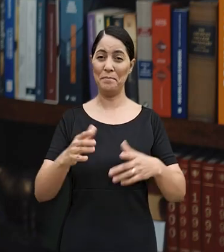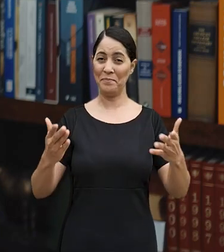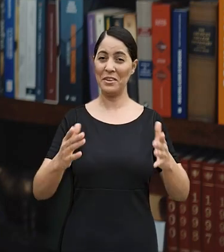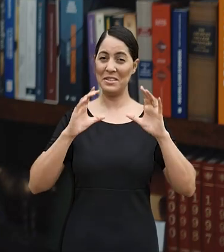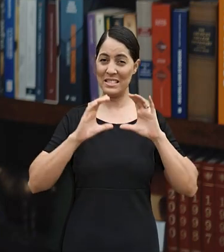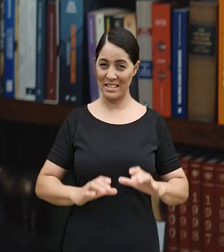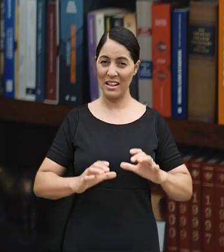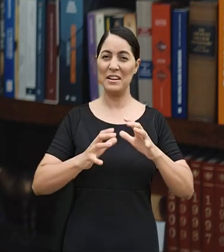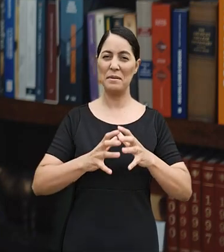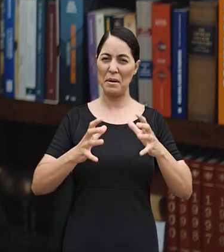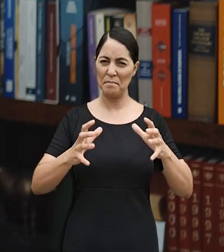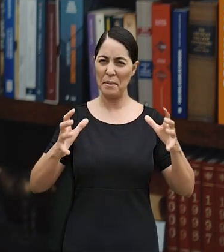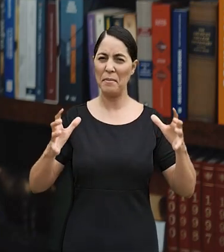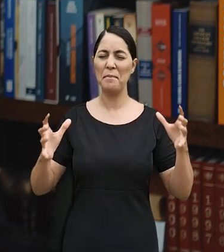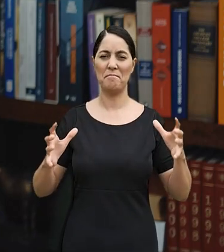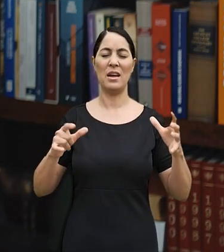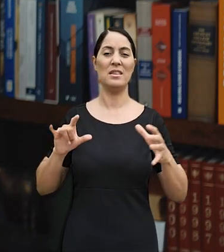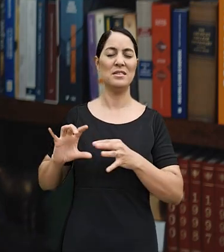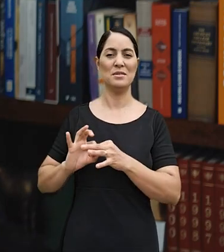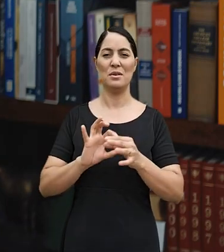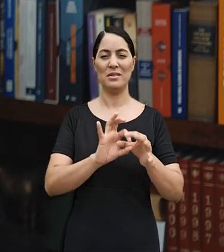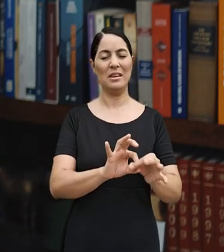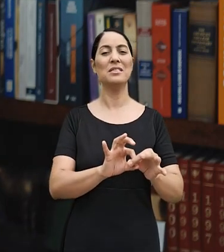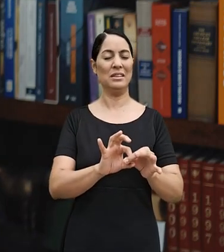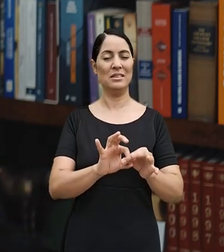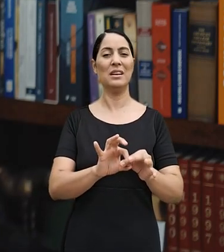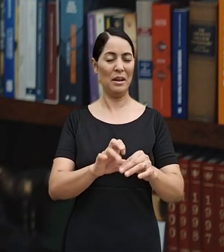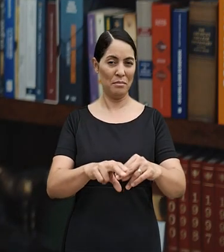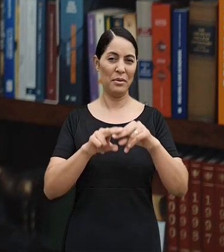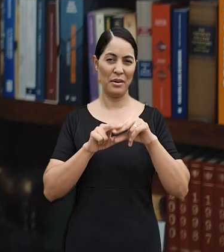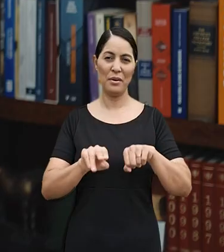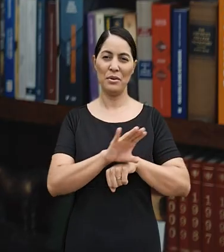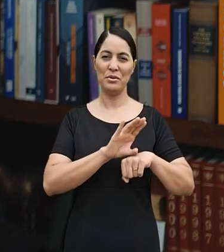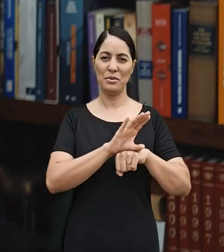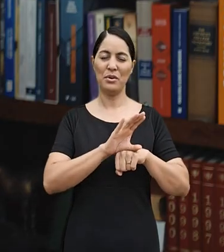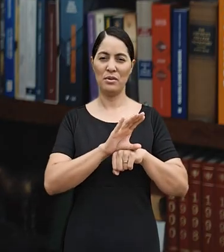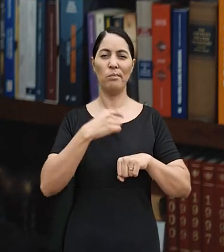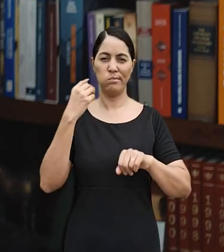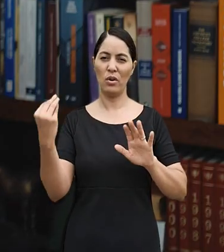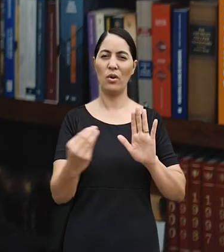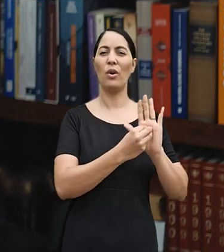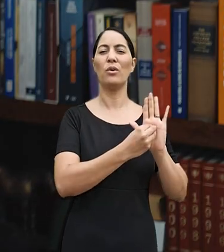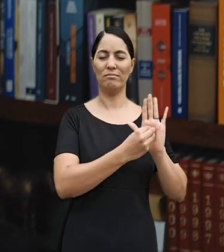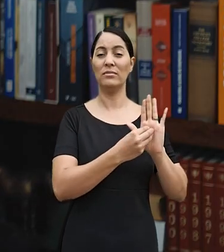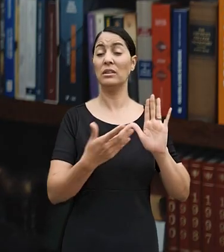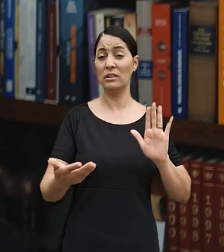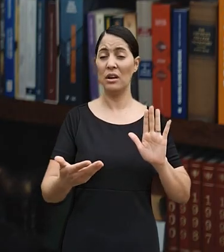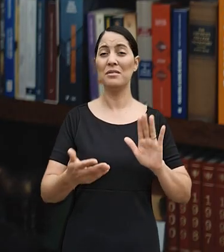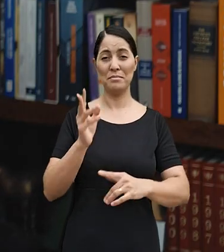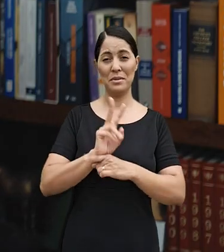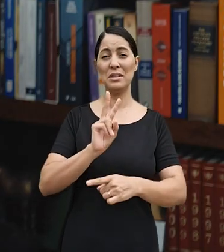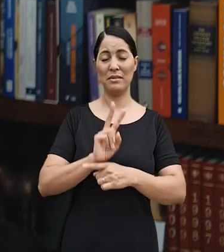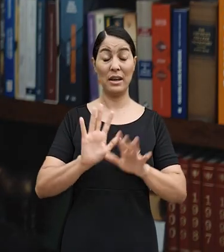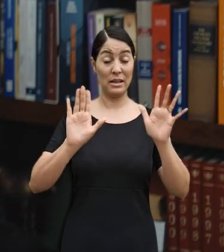cidadania cresceu substancialmente com essa nova ordem constitucional e está sendo, graças a